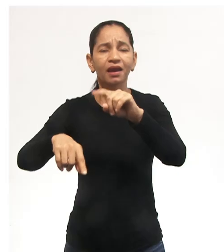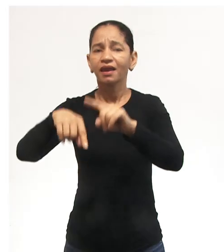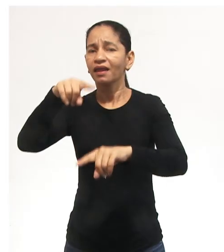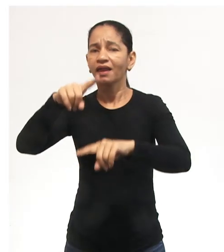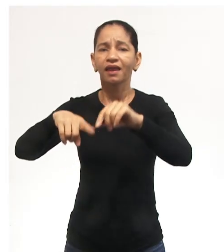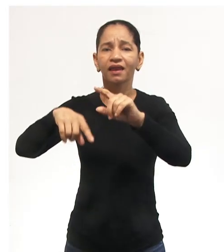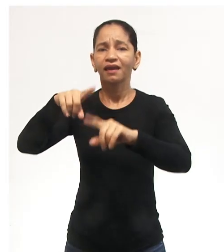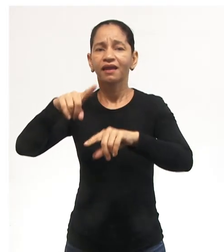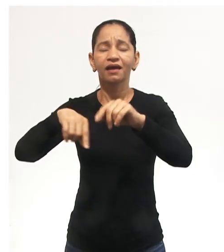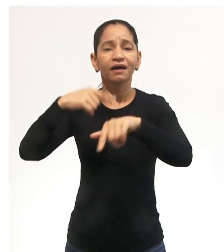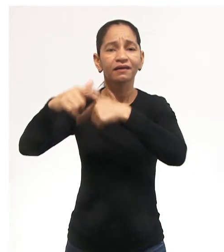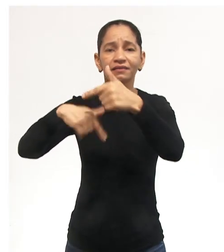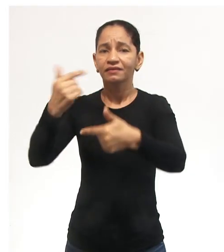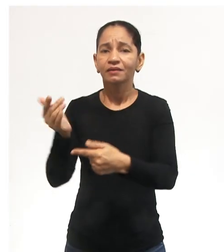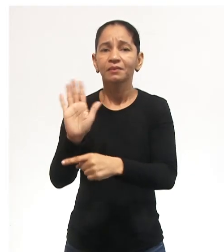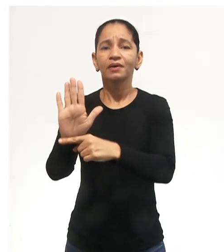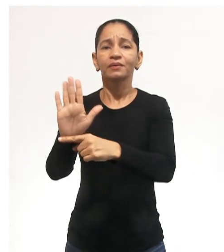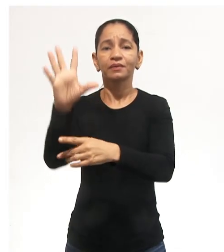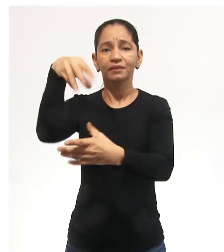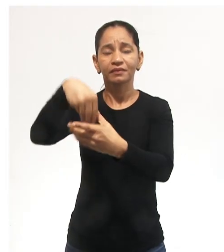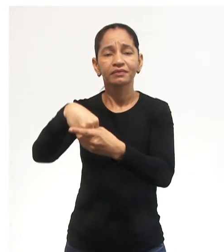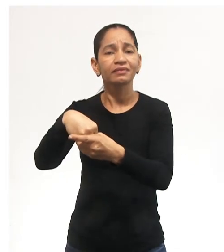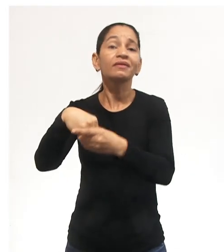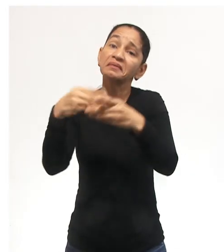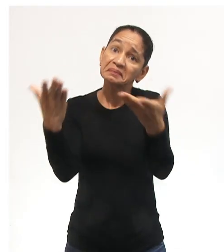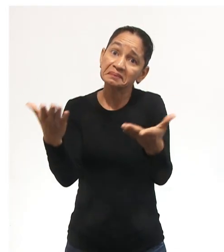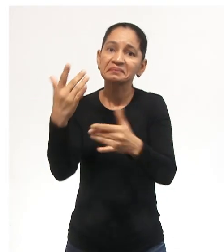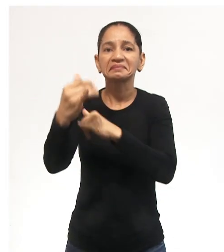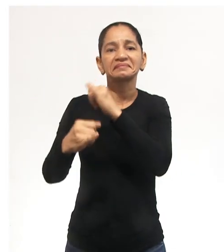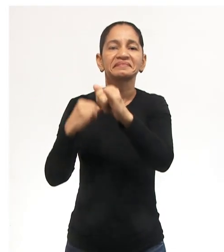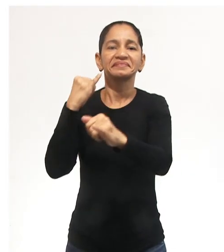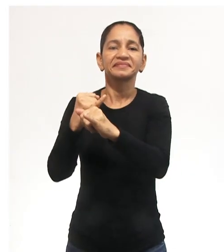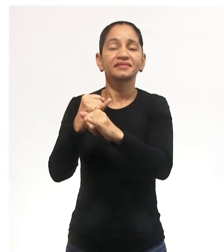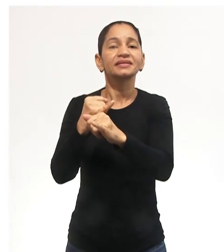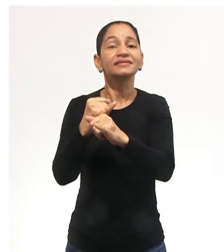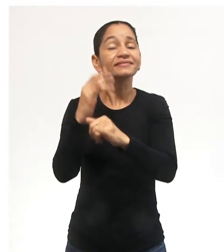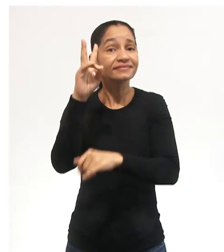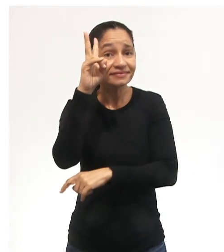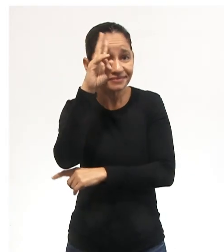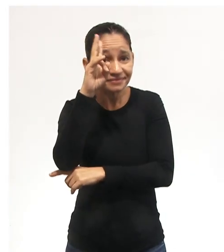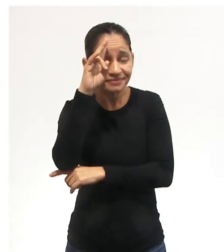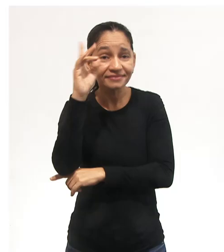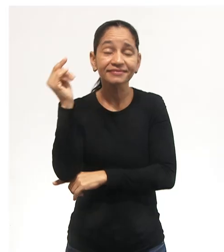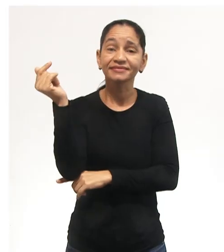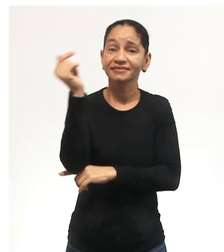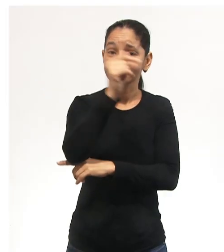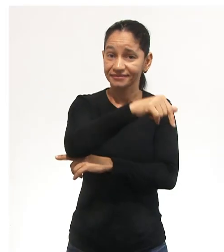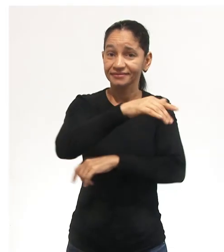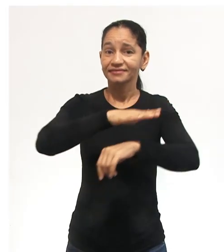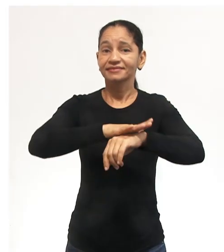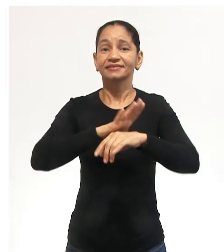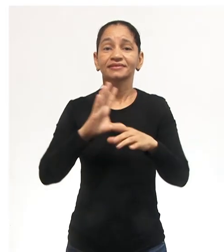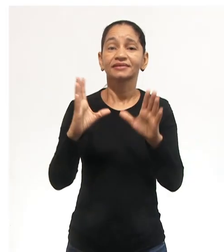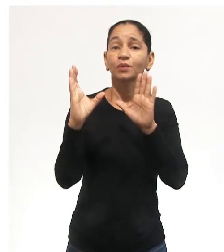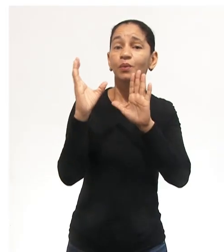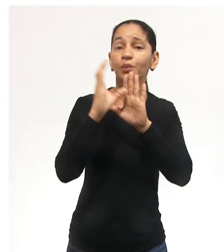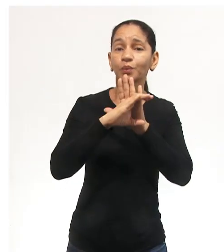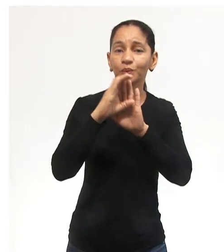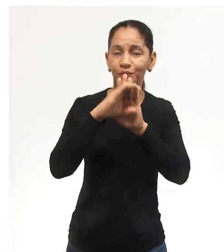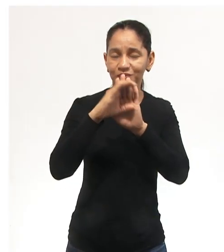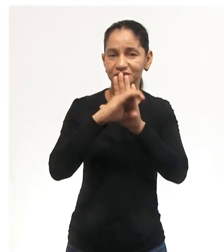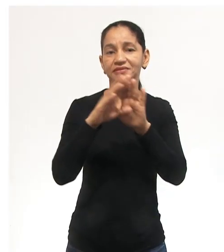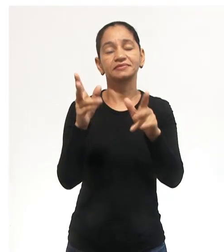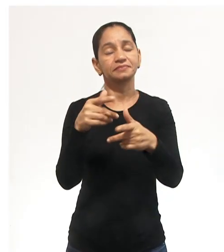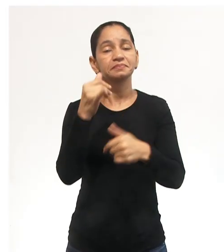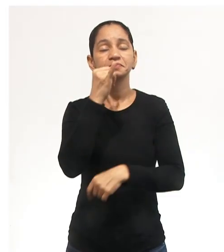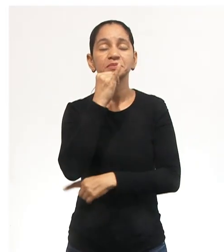serviços na internet. Por isso que a gente usa esse ezinho aqui, ó. Tá bom? Por